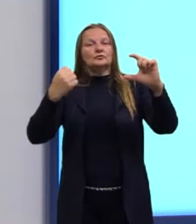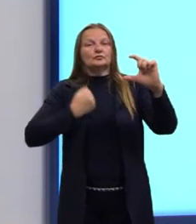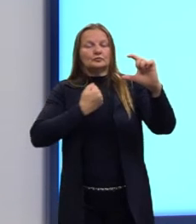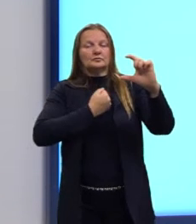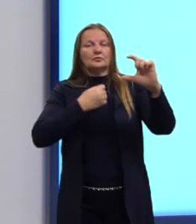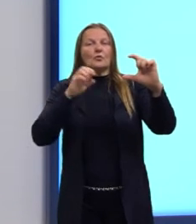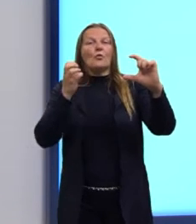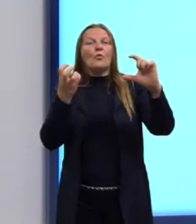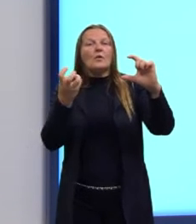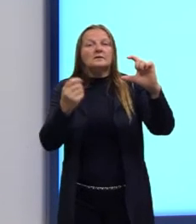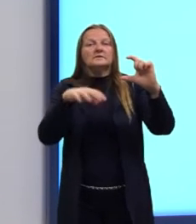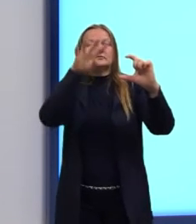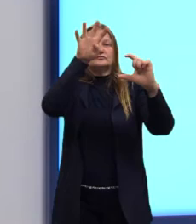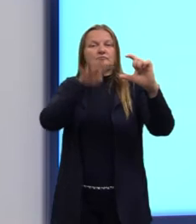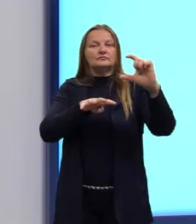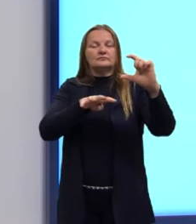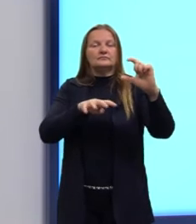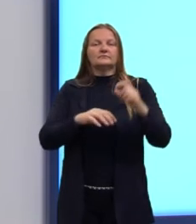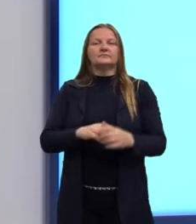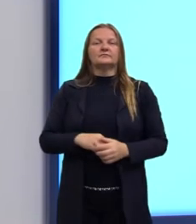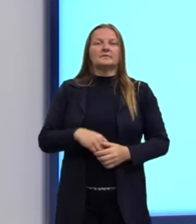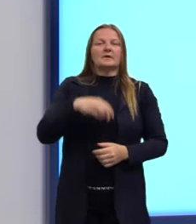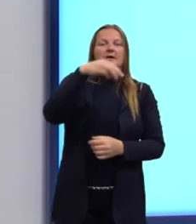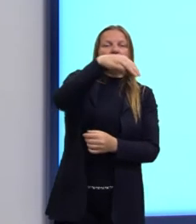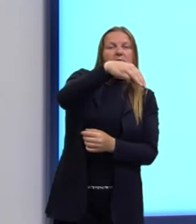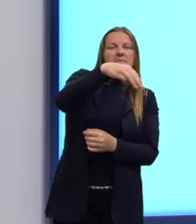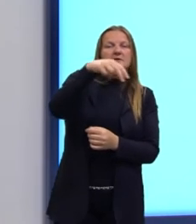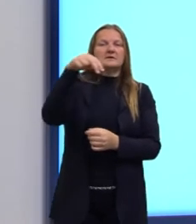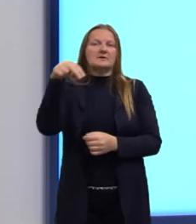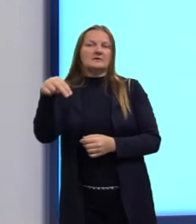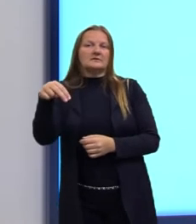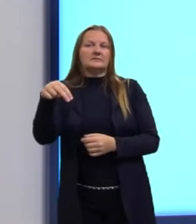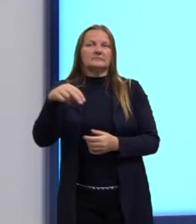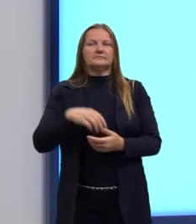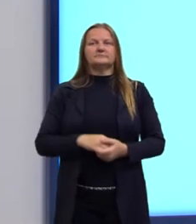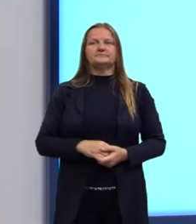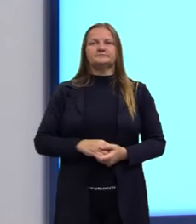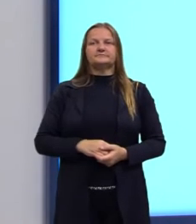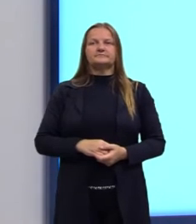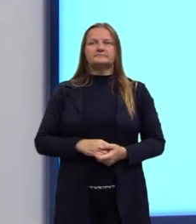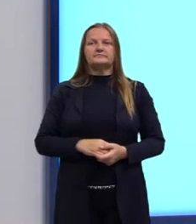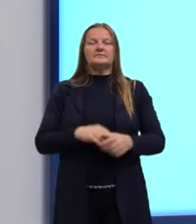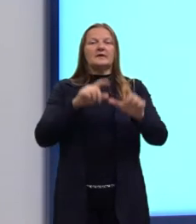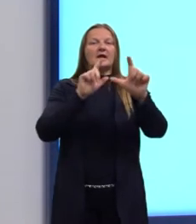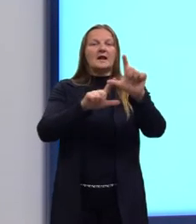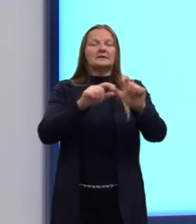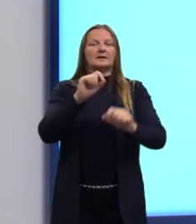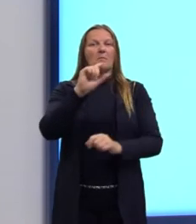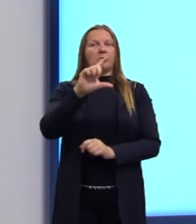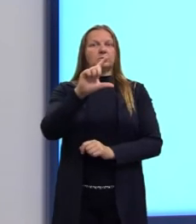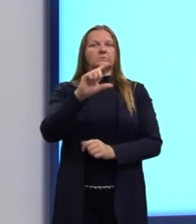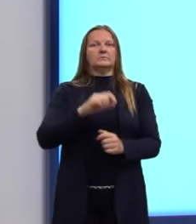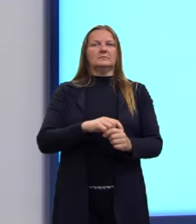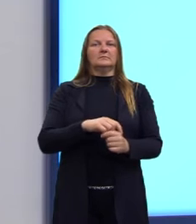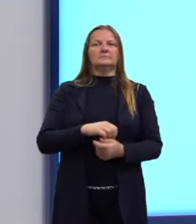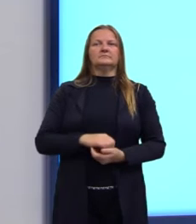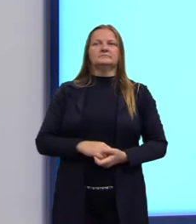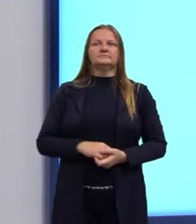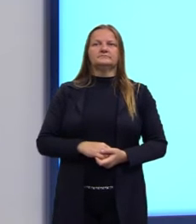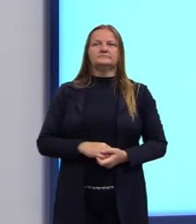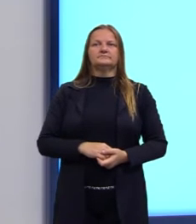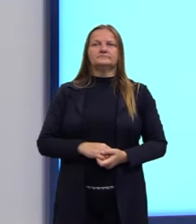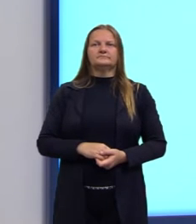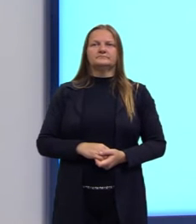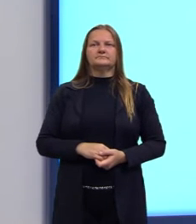de colunas que seria o m e o n então uma das formas de representar uma Matriz Matriz a que